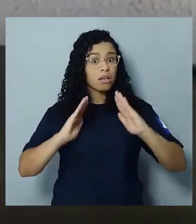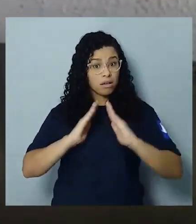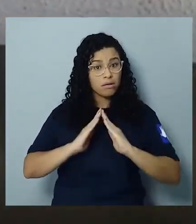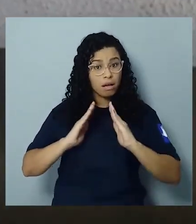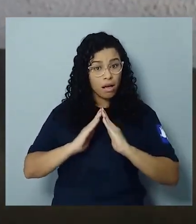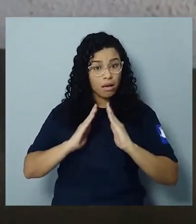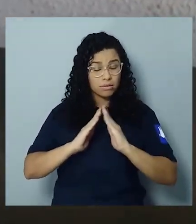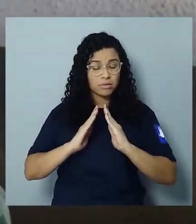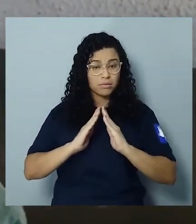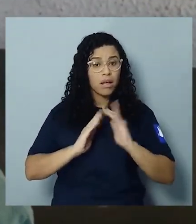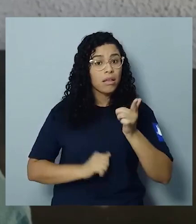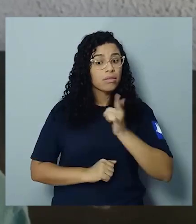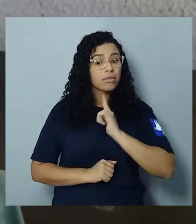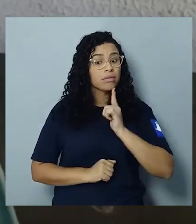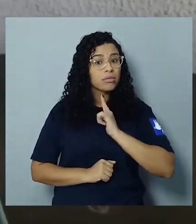King